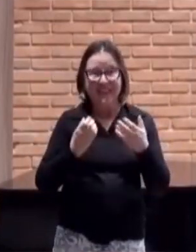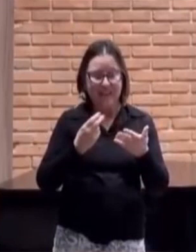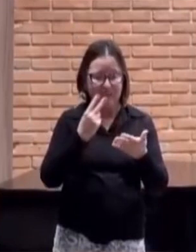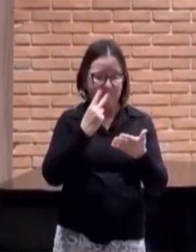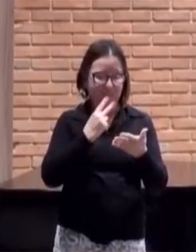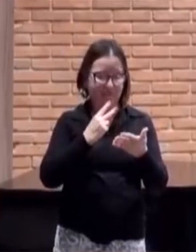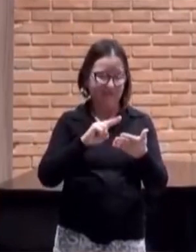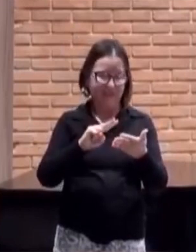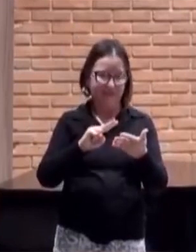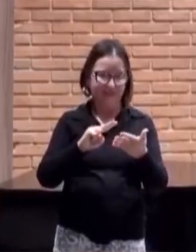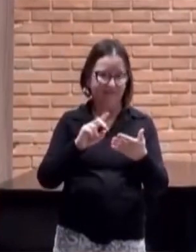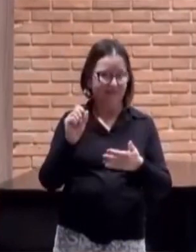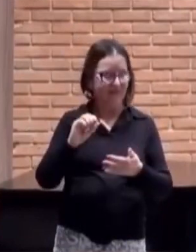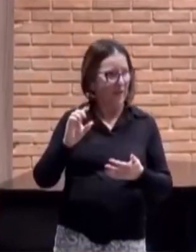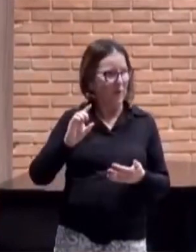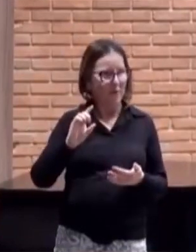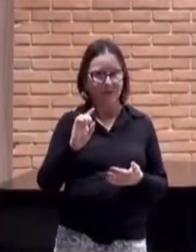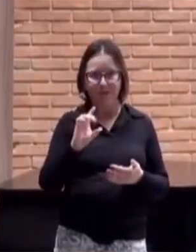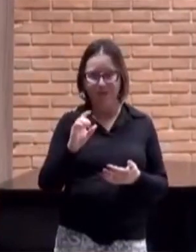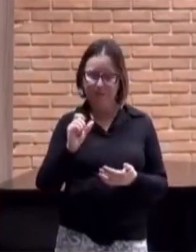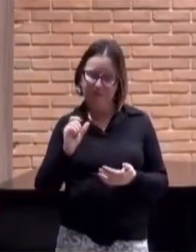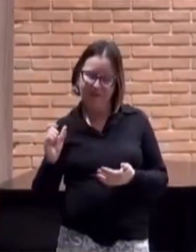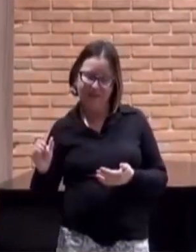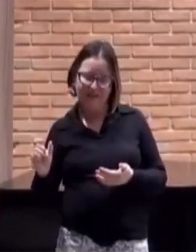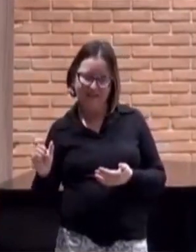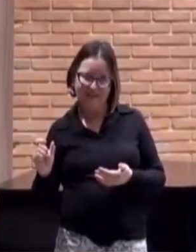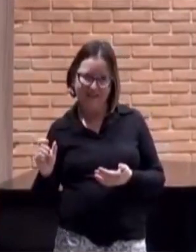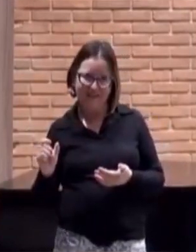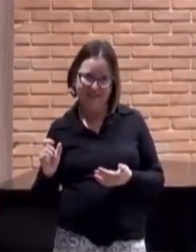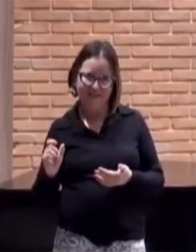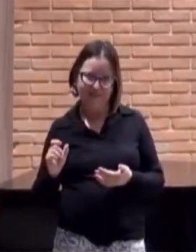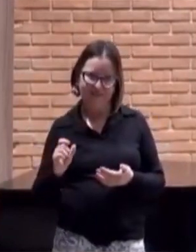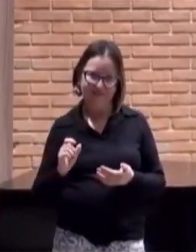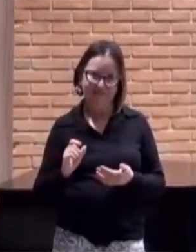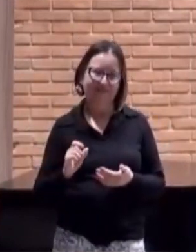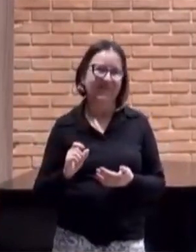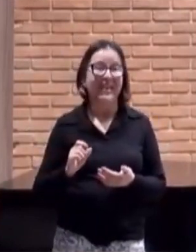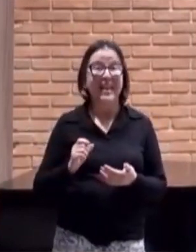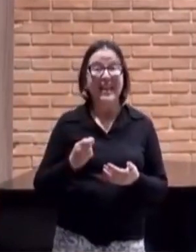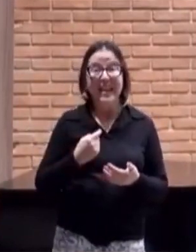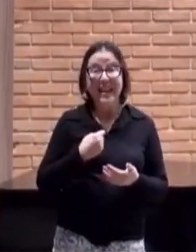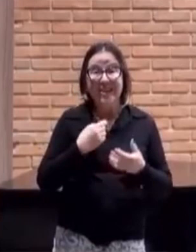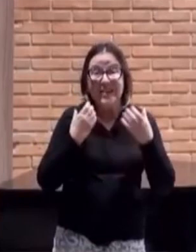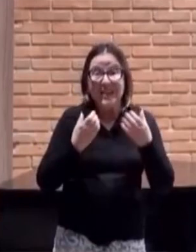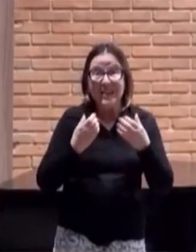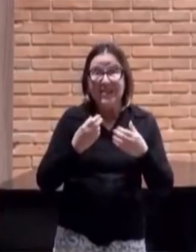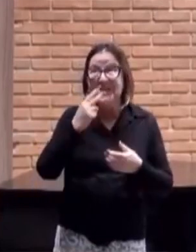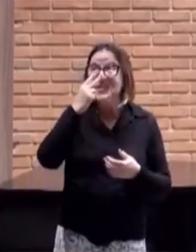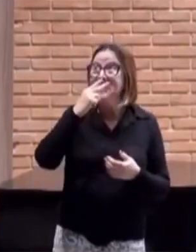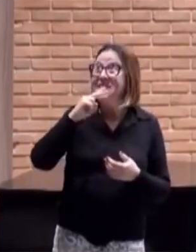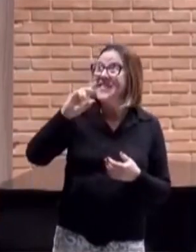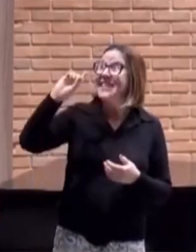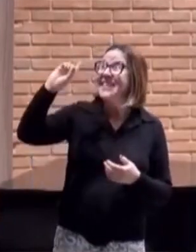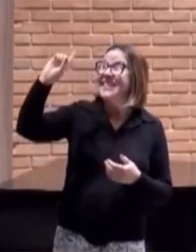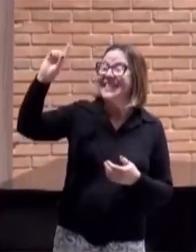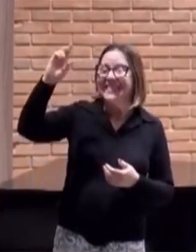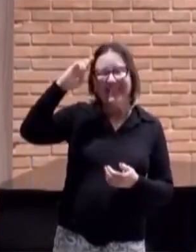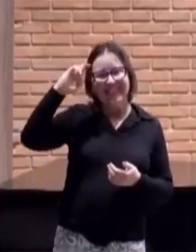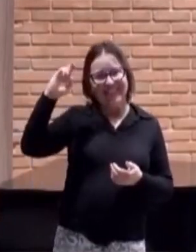da mera letra além. Eu quero ver a ti, Senhor.